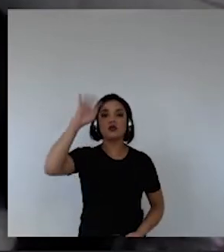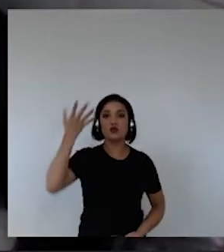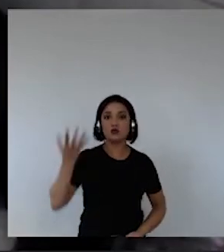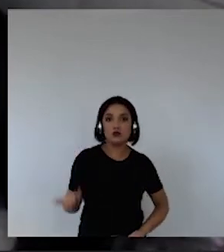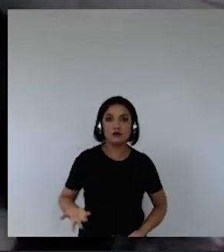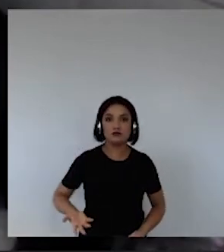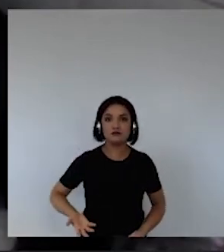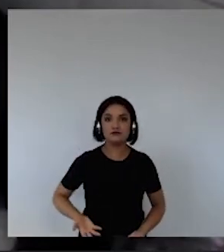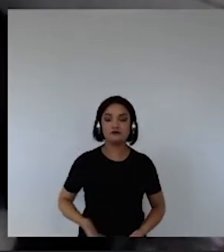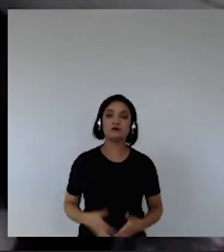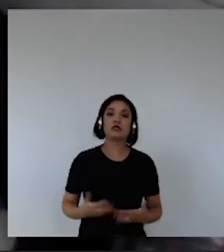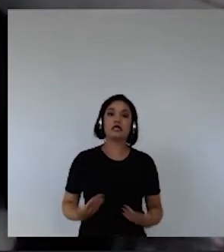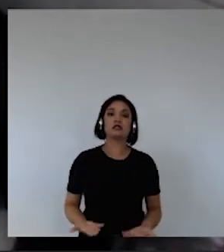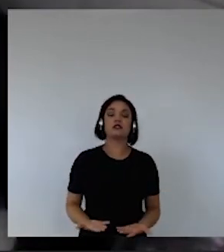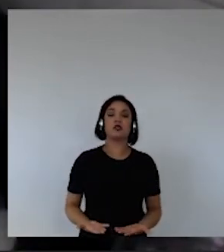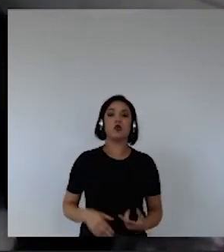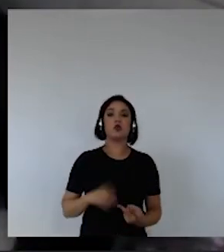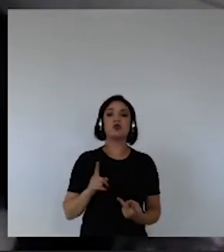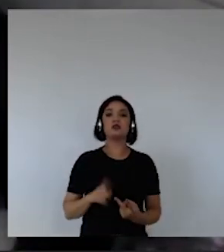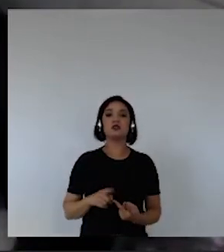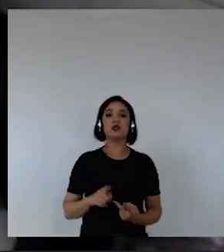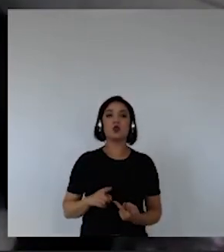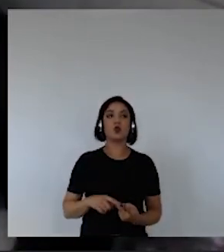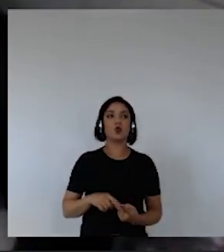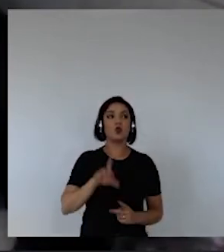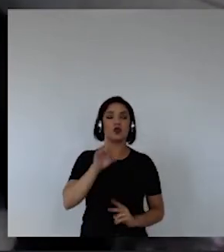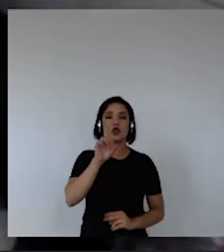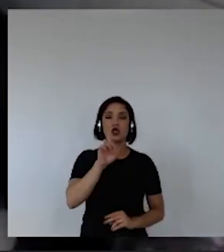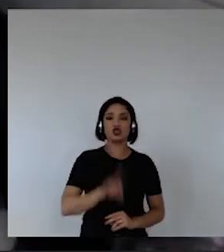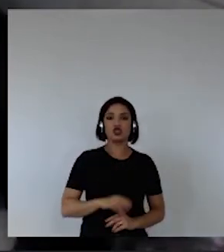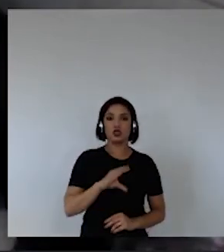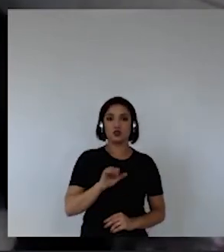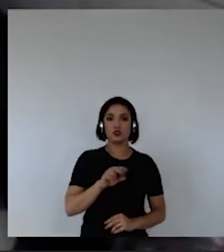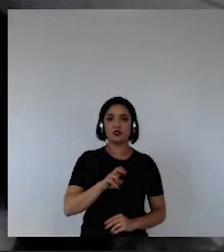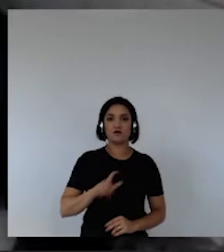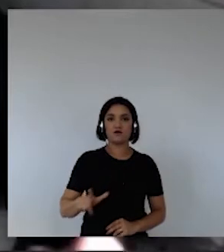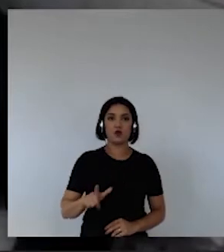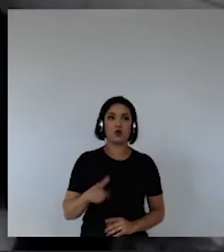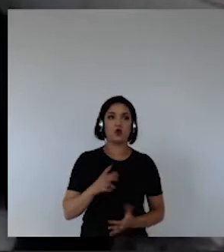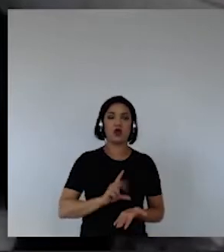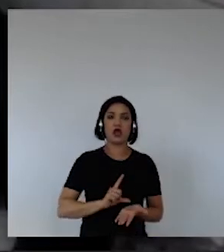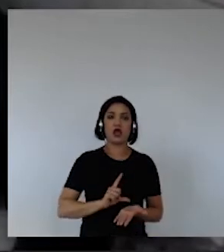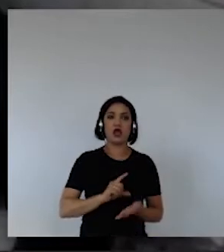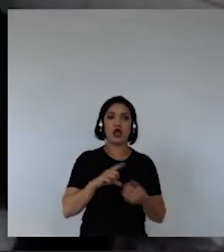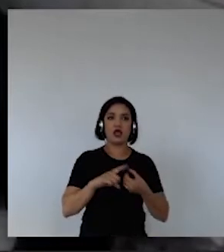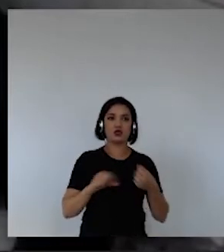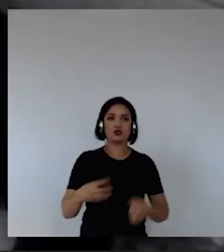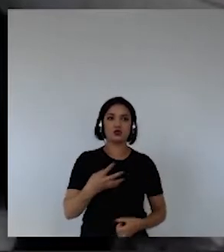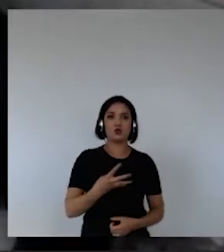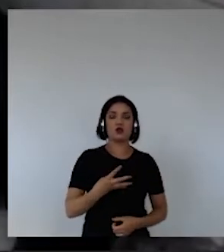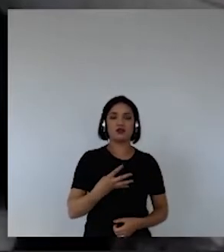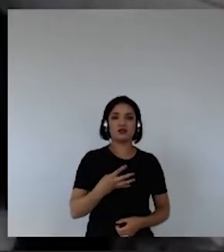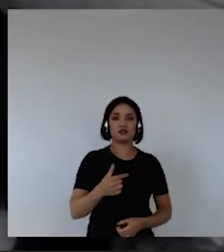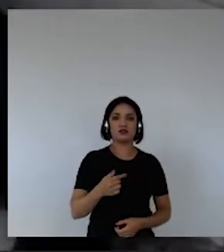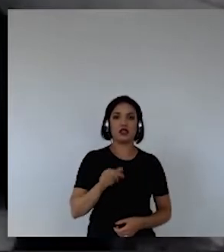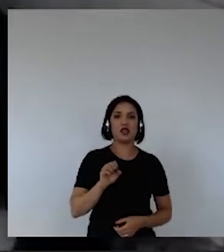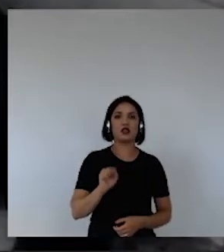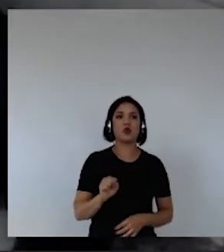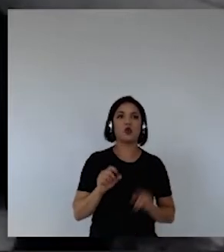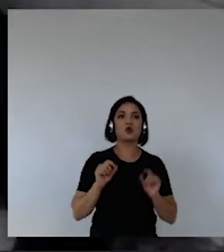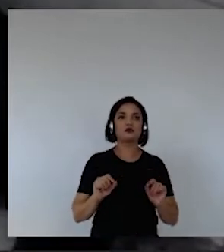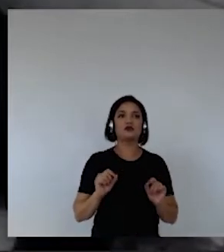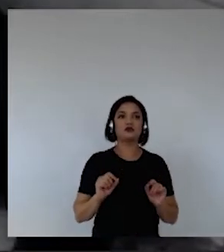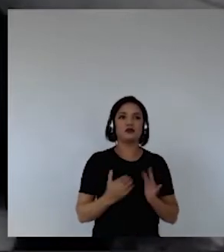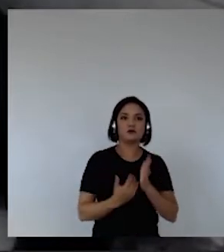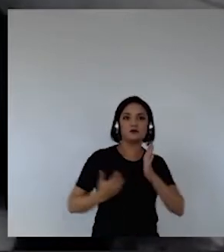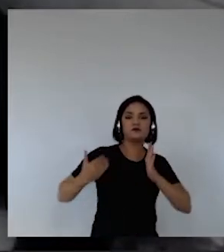força maior. A segunda teoria revisionista do direito civil, artigo 478, que é a excessiva onerosidade. São